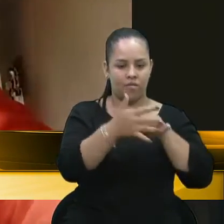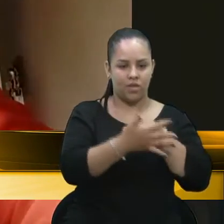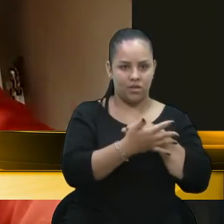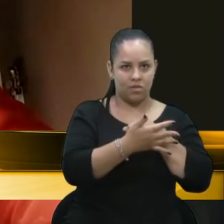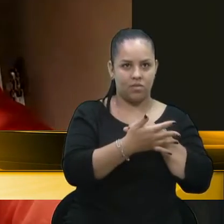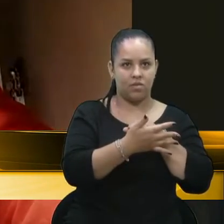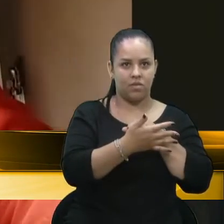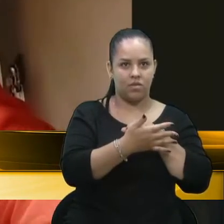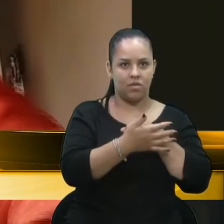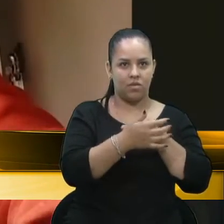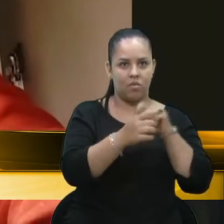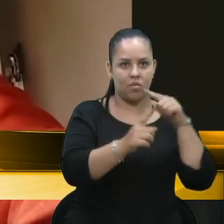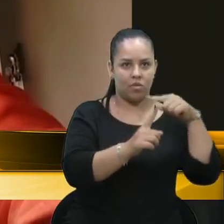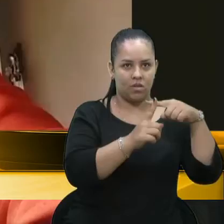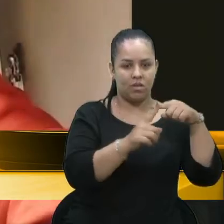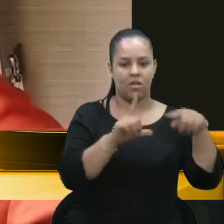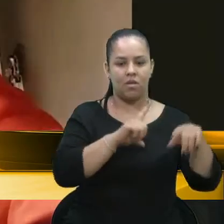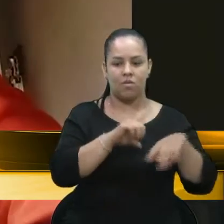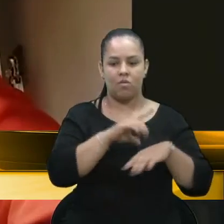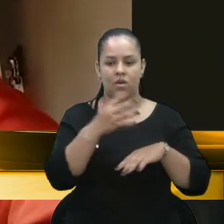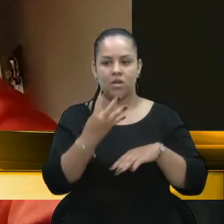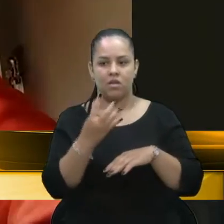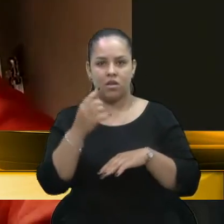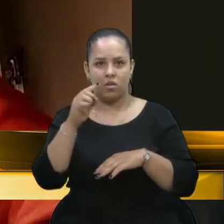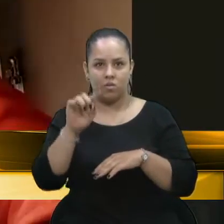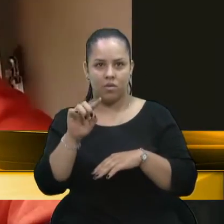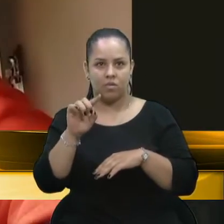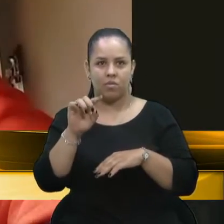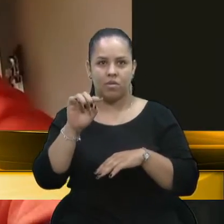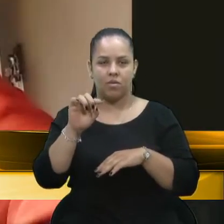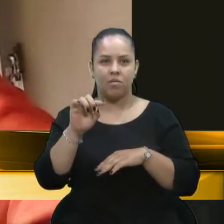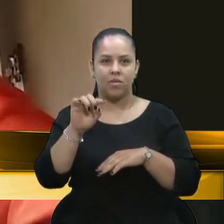3.651 pessoas estão em isolamento domiciliar,